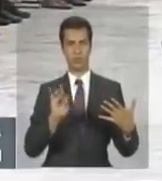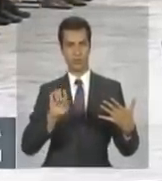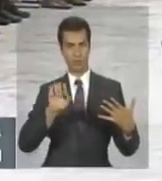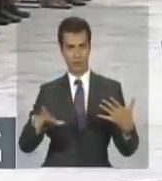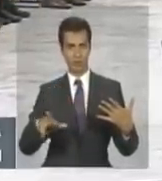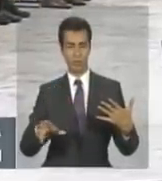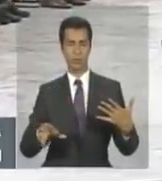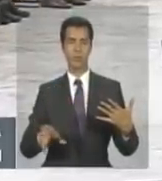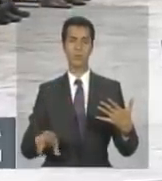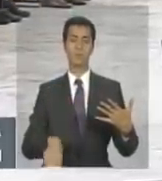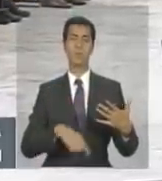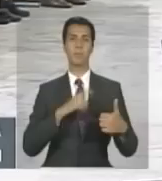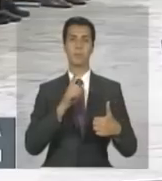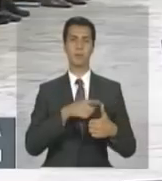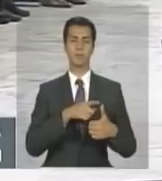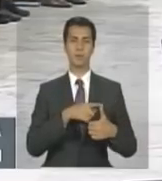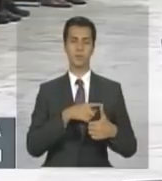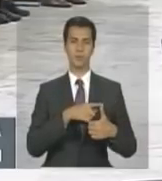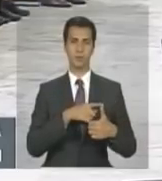Indústria e Comércio,